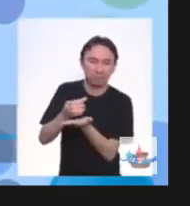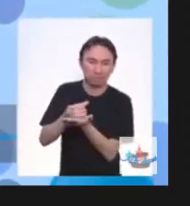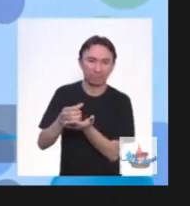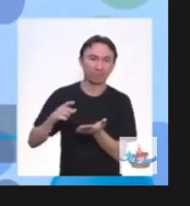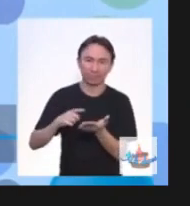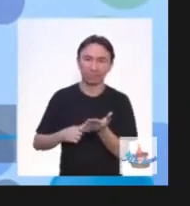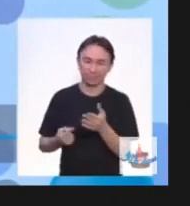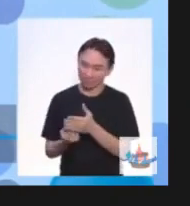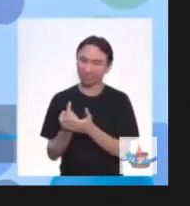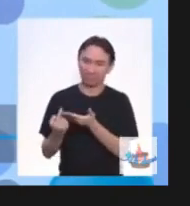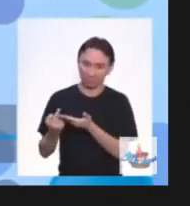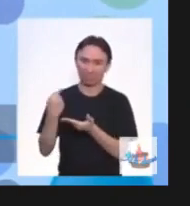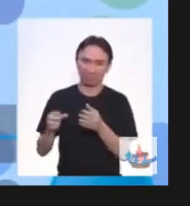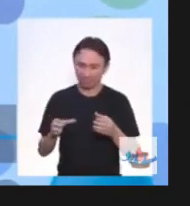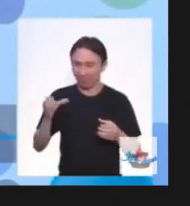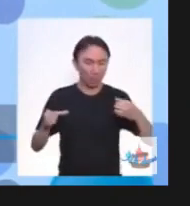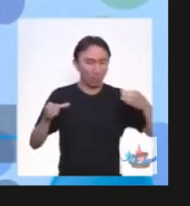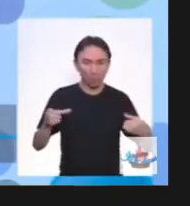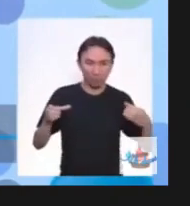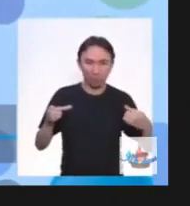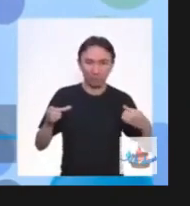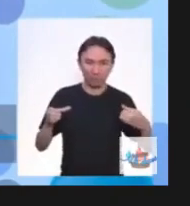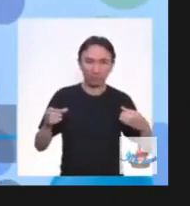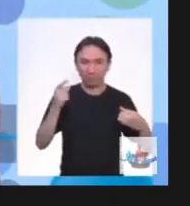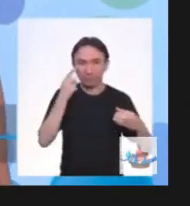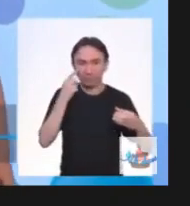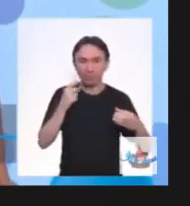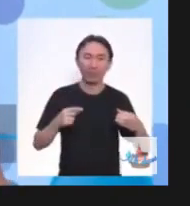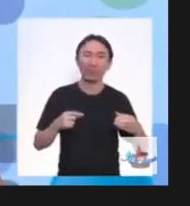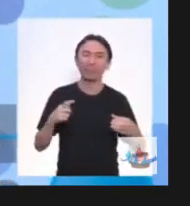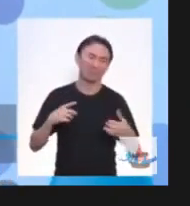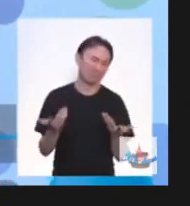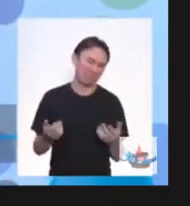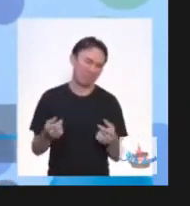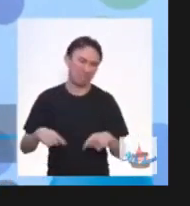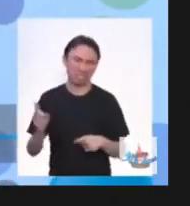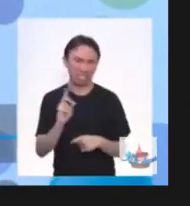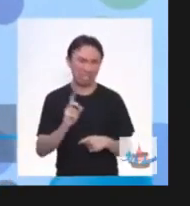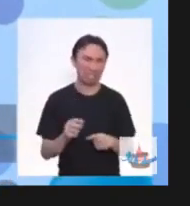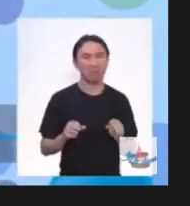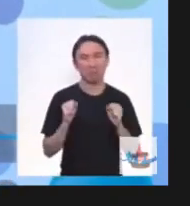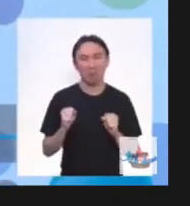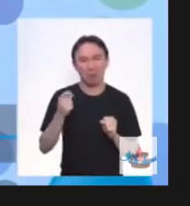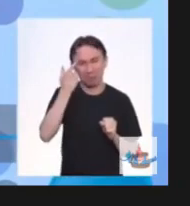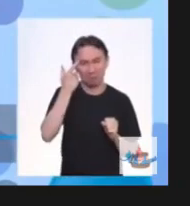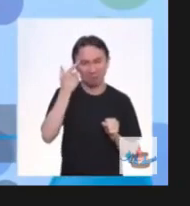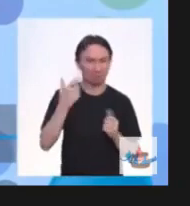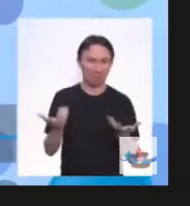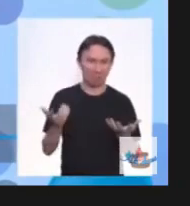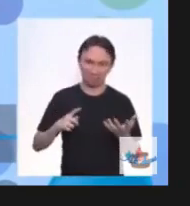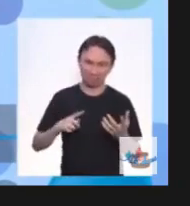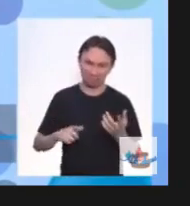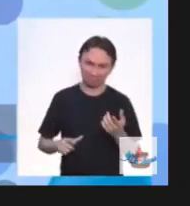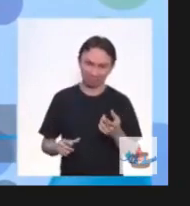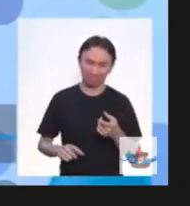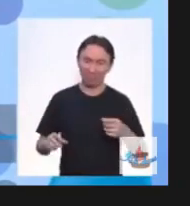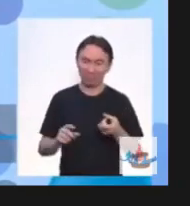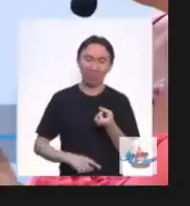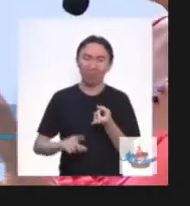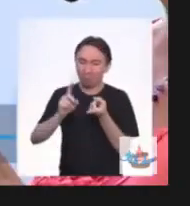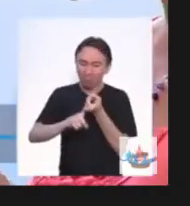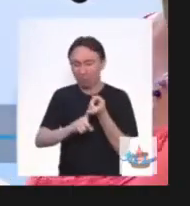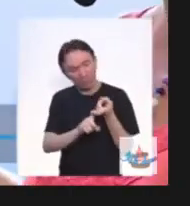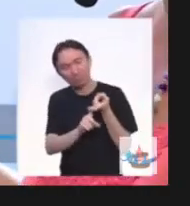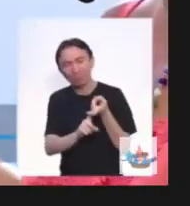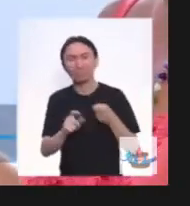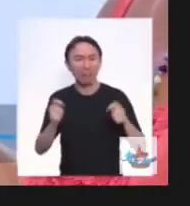Furamos as quatro ladinhos, prendemos, super simples, e aí a gente arrumou esse suporte, mas não precisa, tá? Você pode colocar no dedo mesmo, no cabide, que ele vai pesar direitinho.